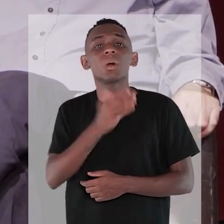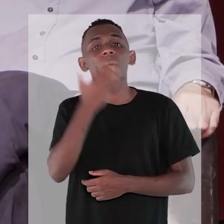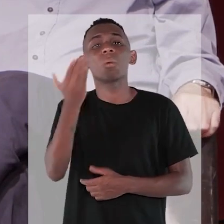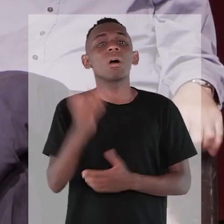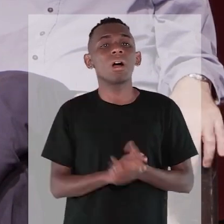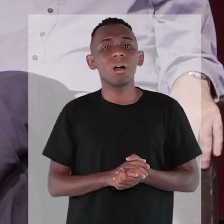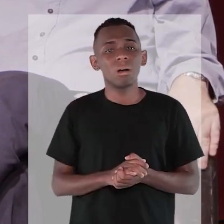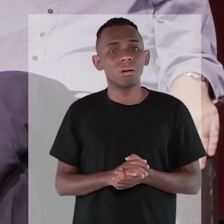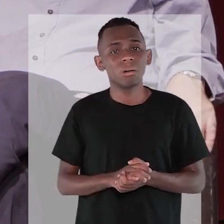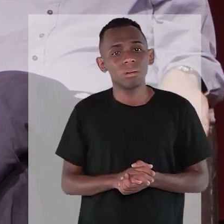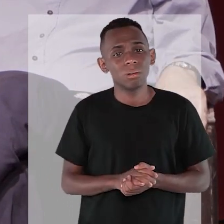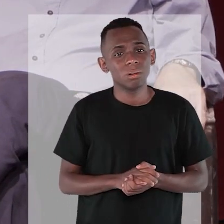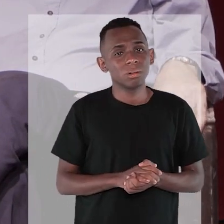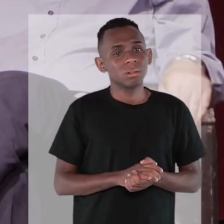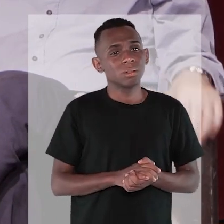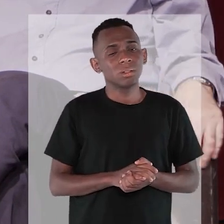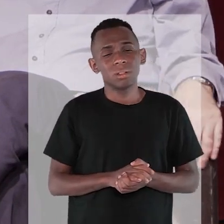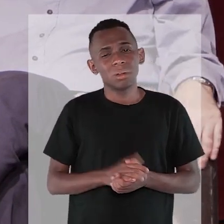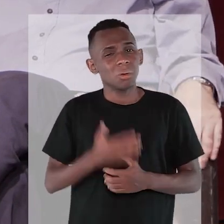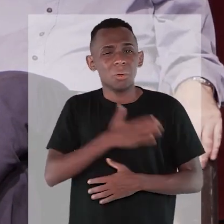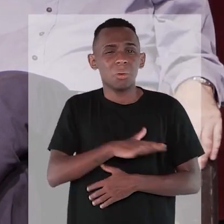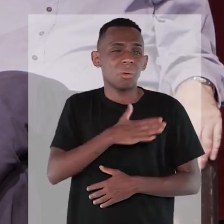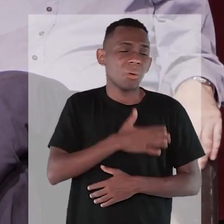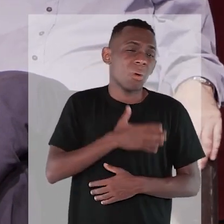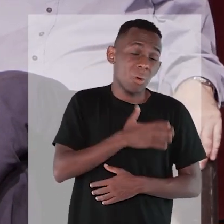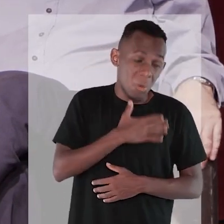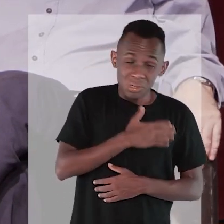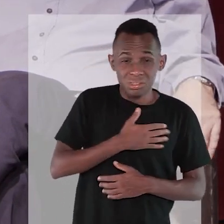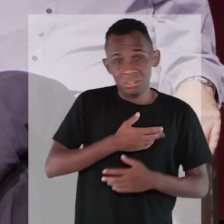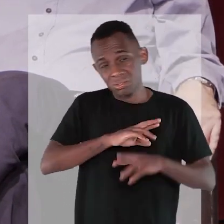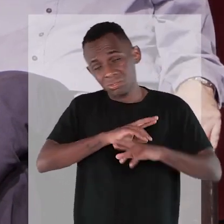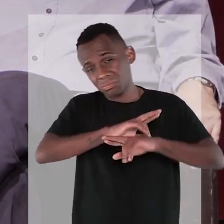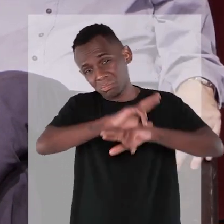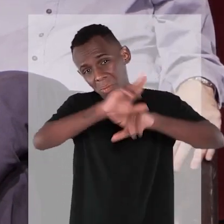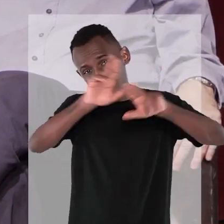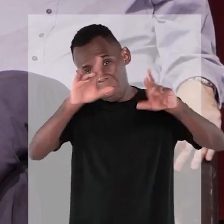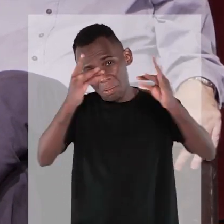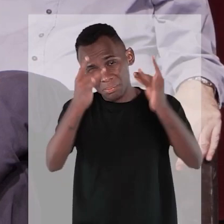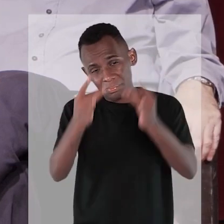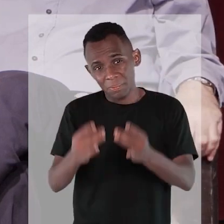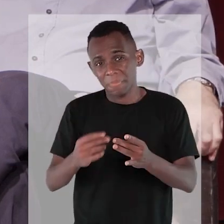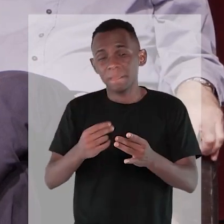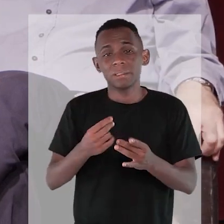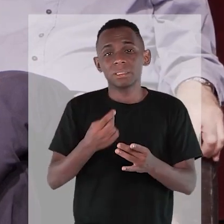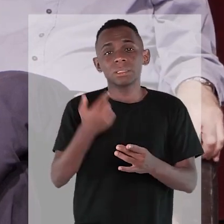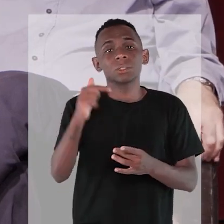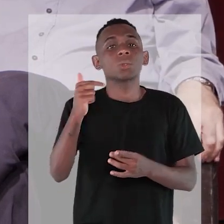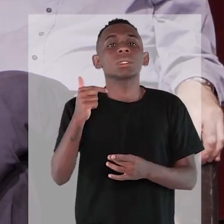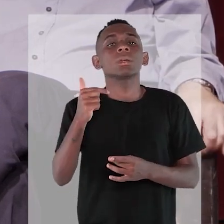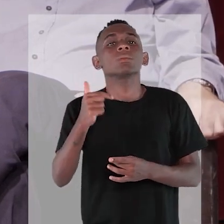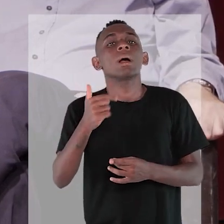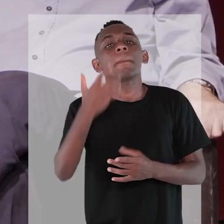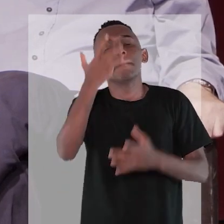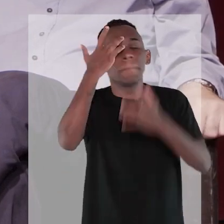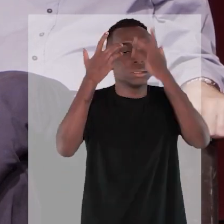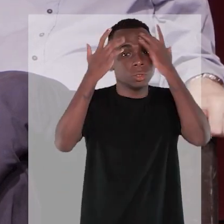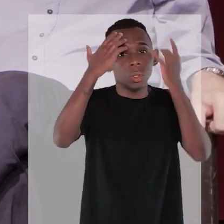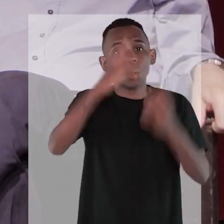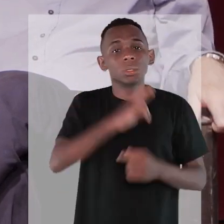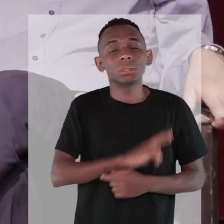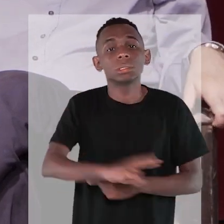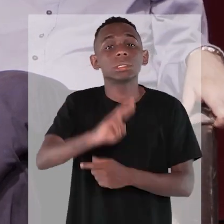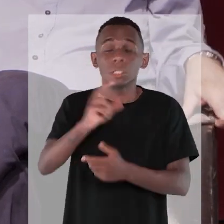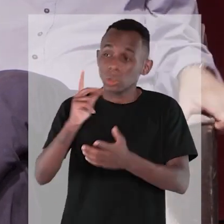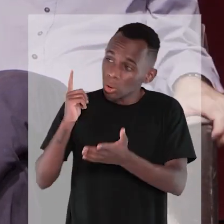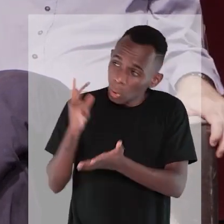o culto do Silas Malafaia, daqui a pouco ele gosta de outro culto. Ele é totalmente... Ele não tem uma pessoa religiosa, tem... você segue uma